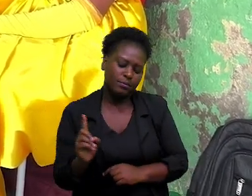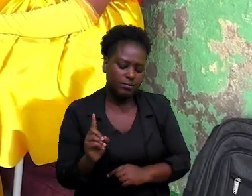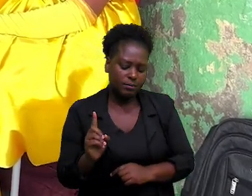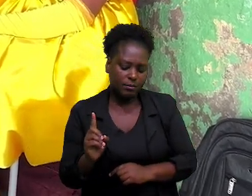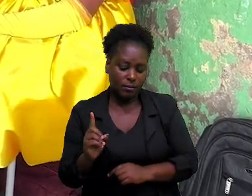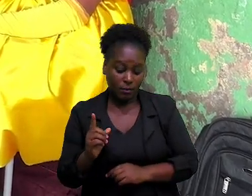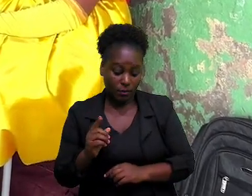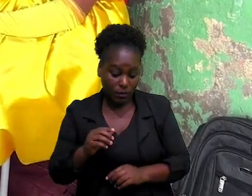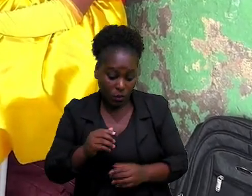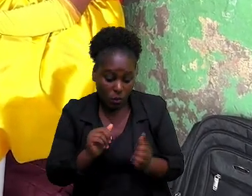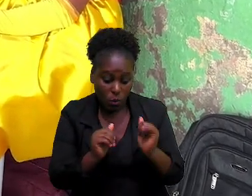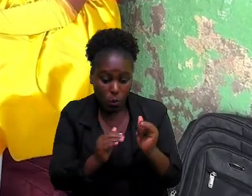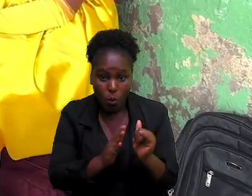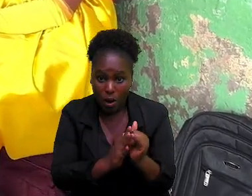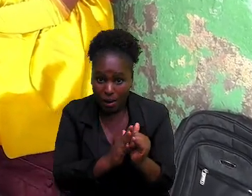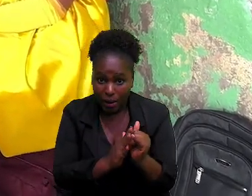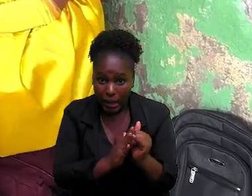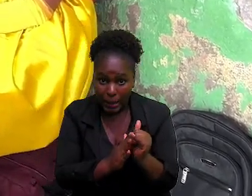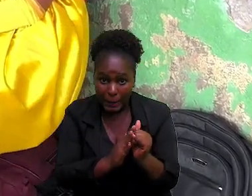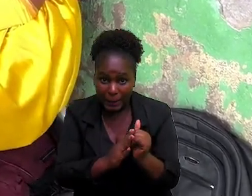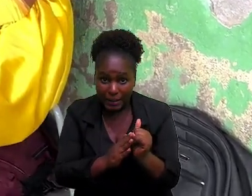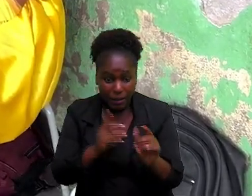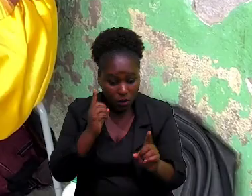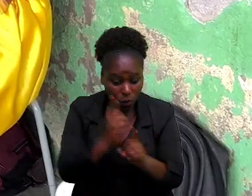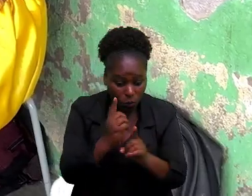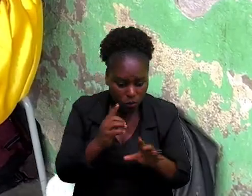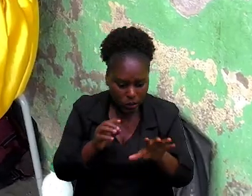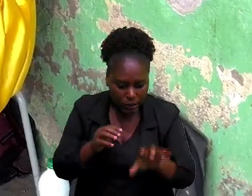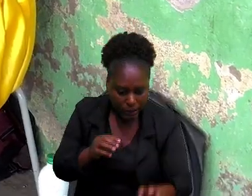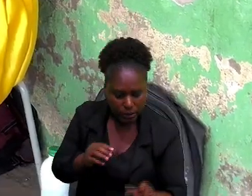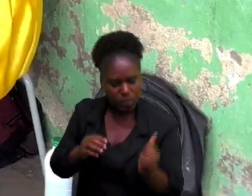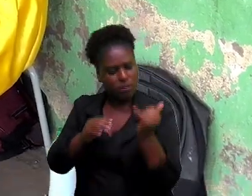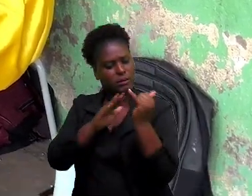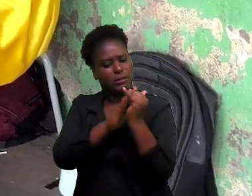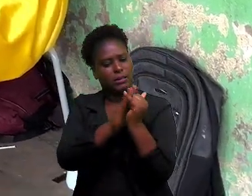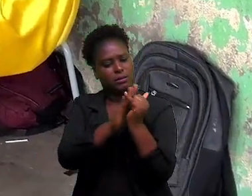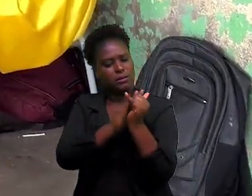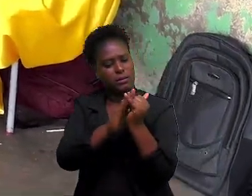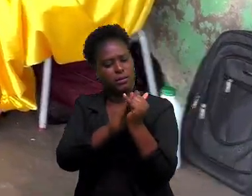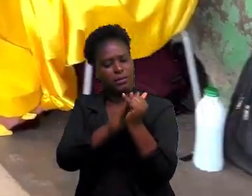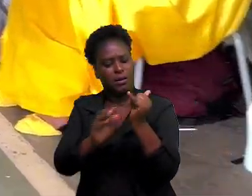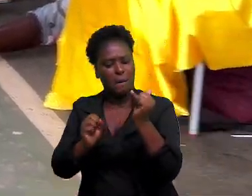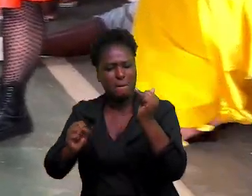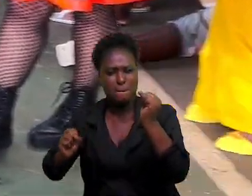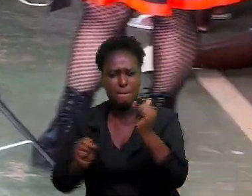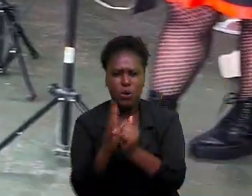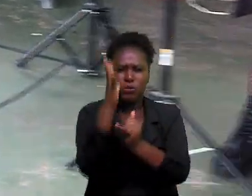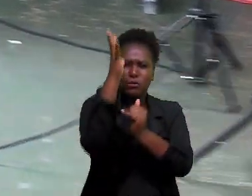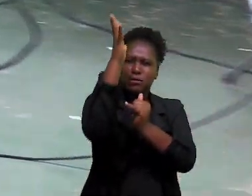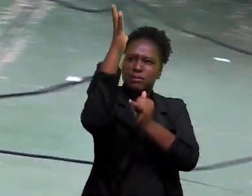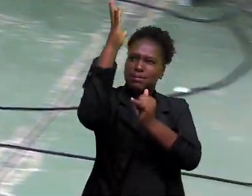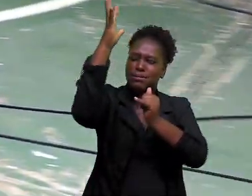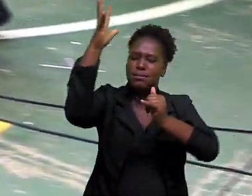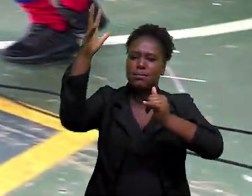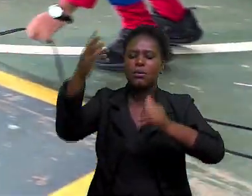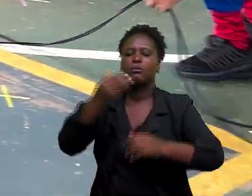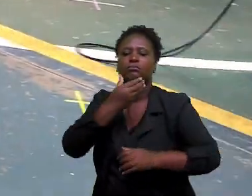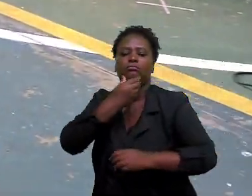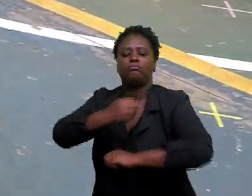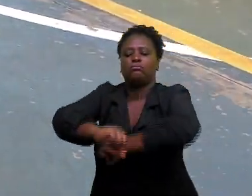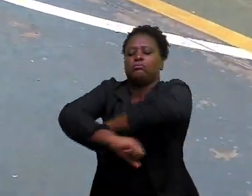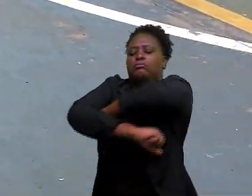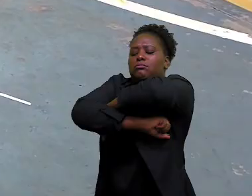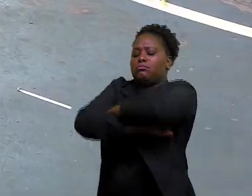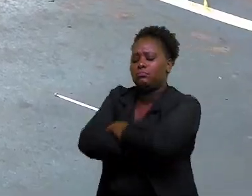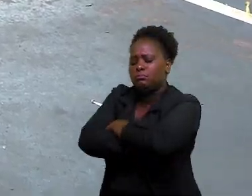que podia conceder desejos. Agora, o rapaz quer conquistar a moça